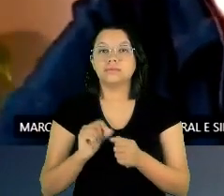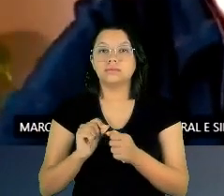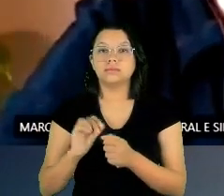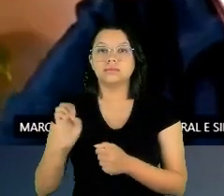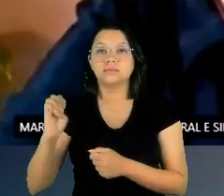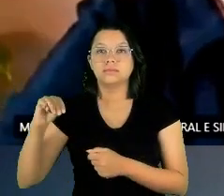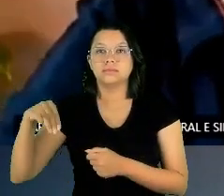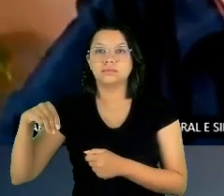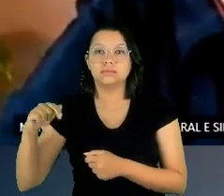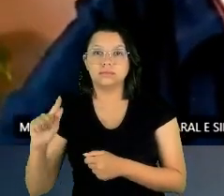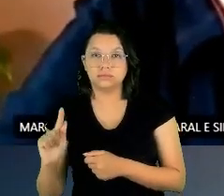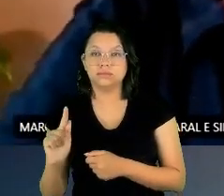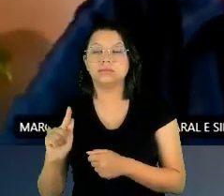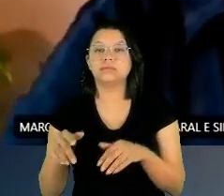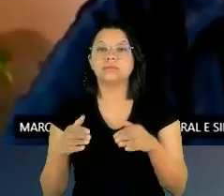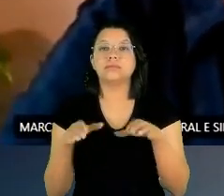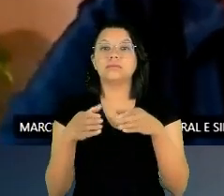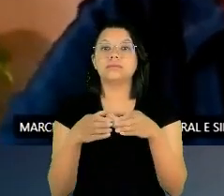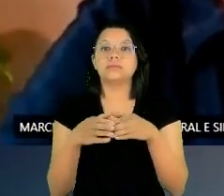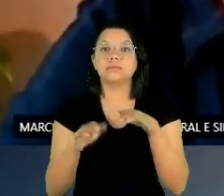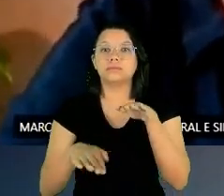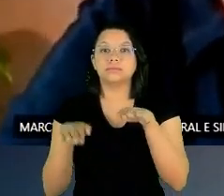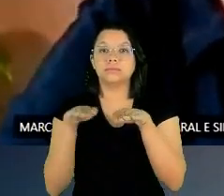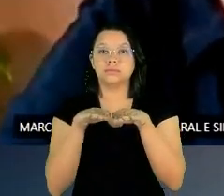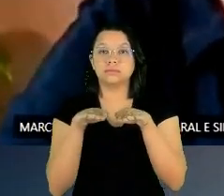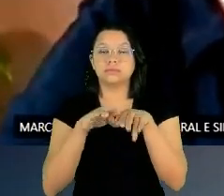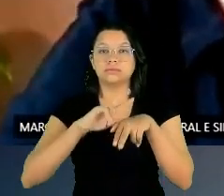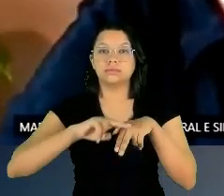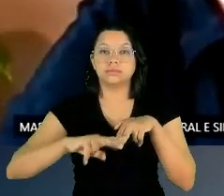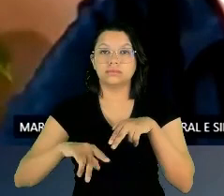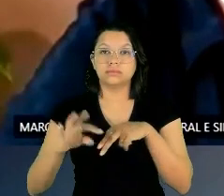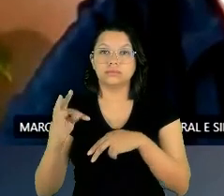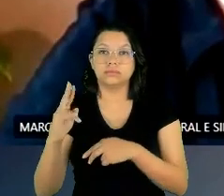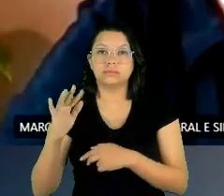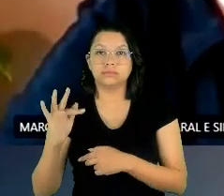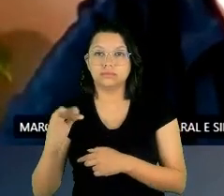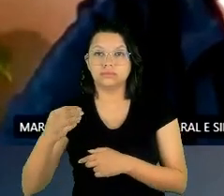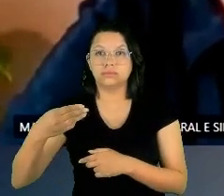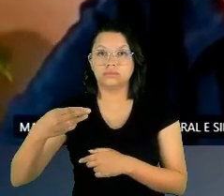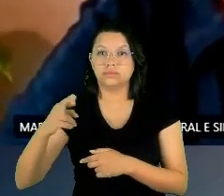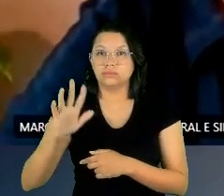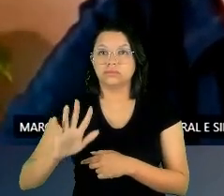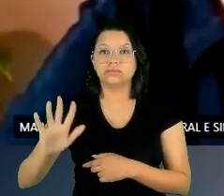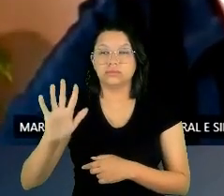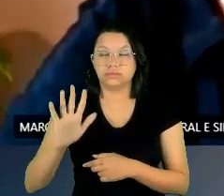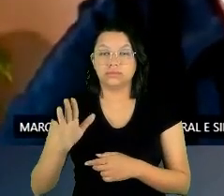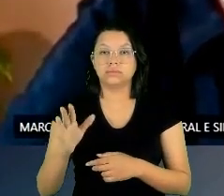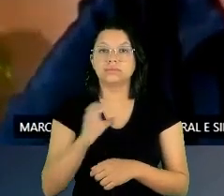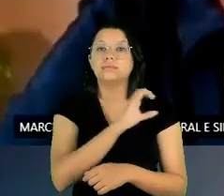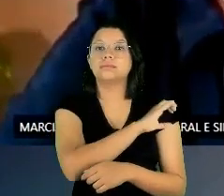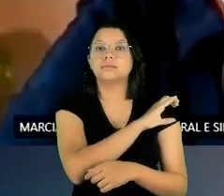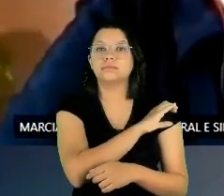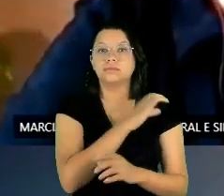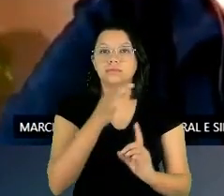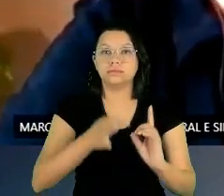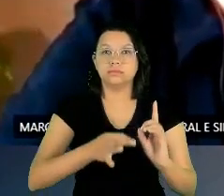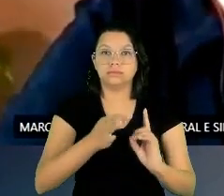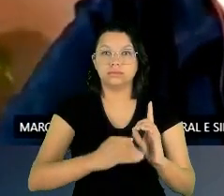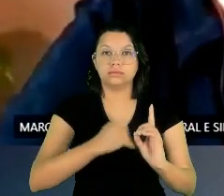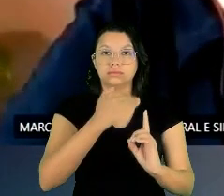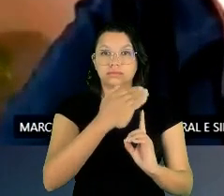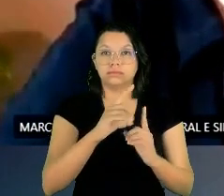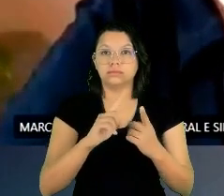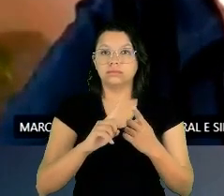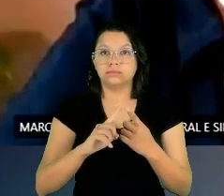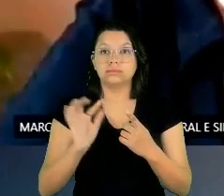realização EMAG e a Comissão de Equidade de Gênero, Tribunal Regional Federal da Terceira Região,